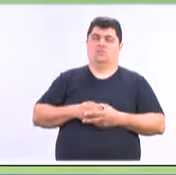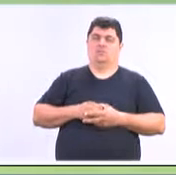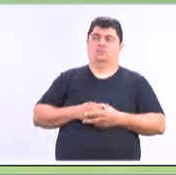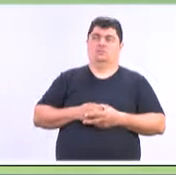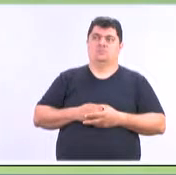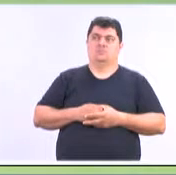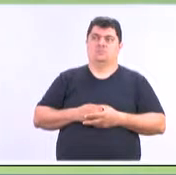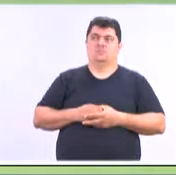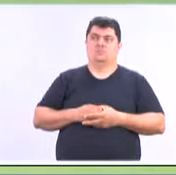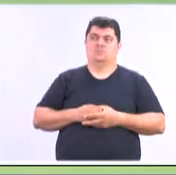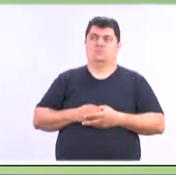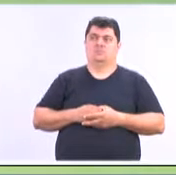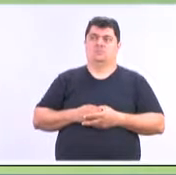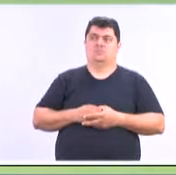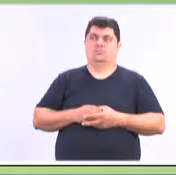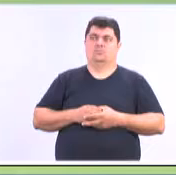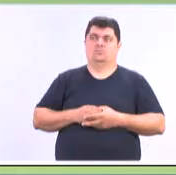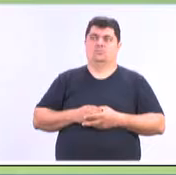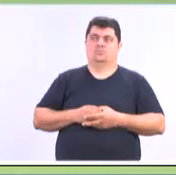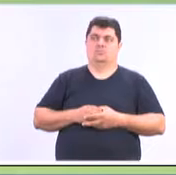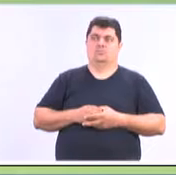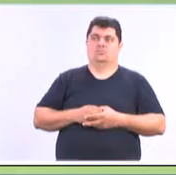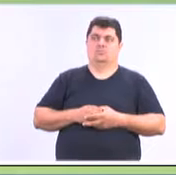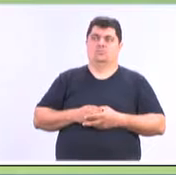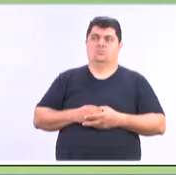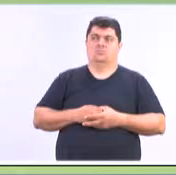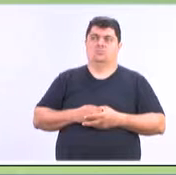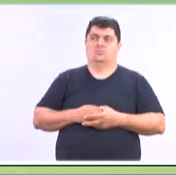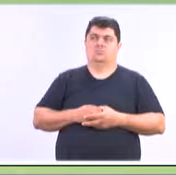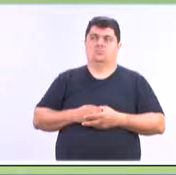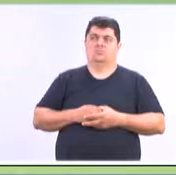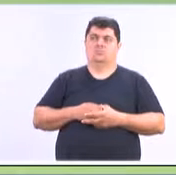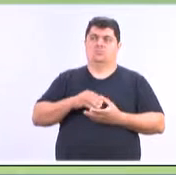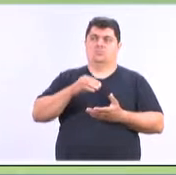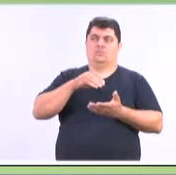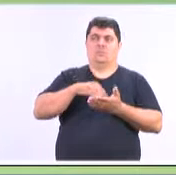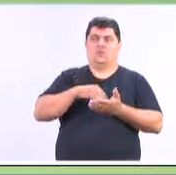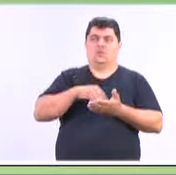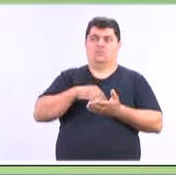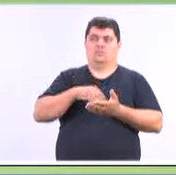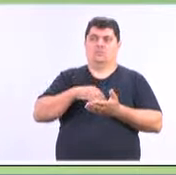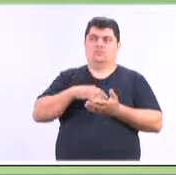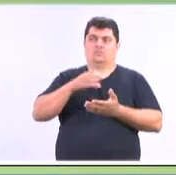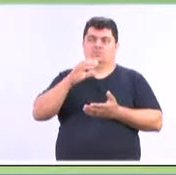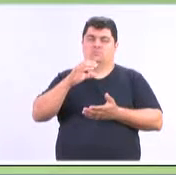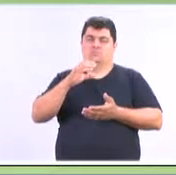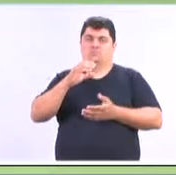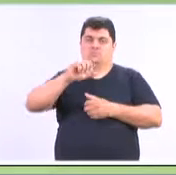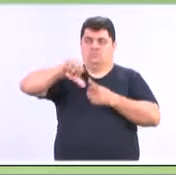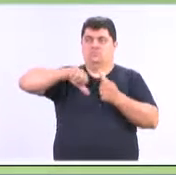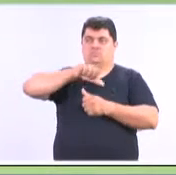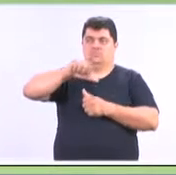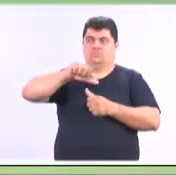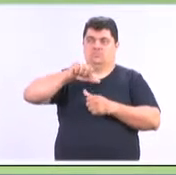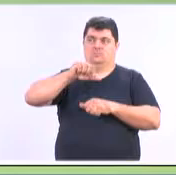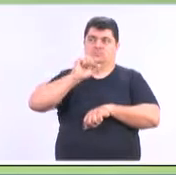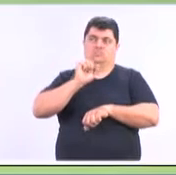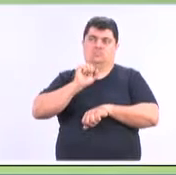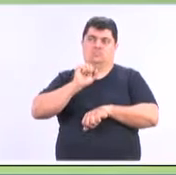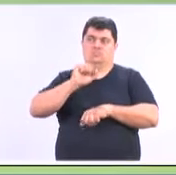circulante. Aqui é não circulante. Aqui é circulante. Aqui